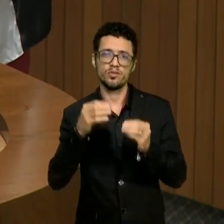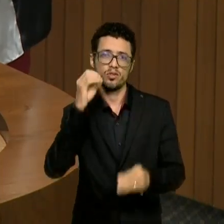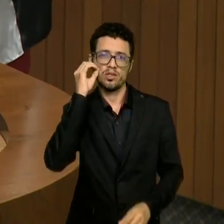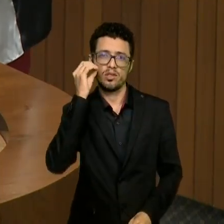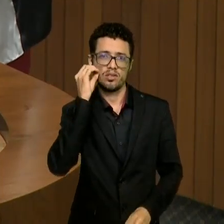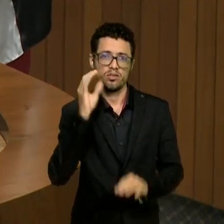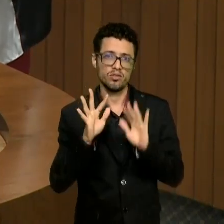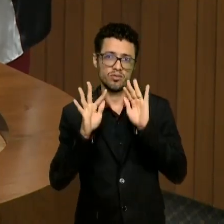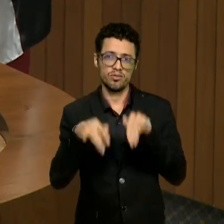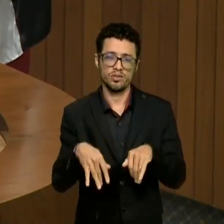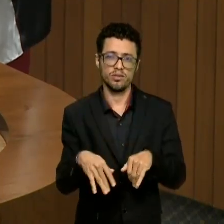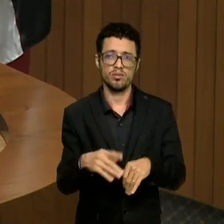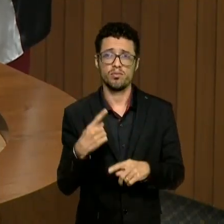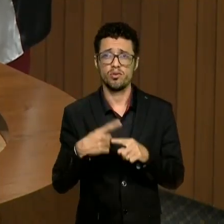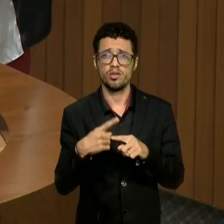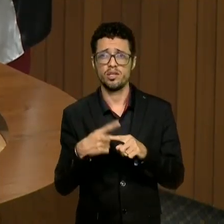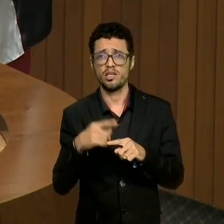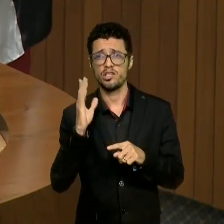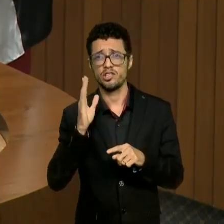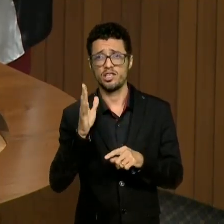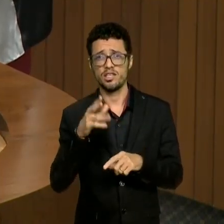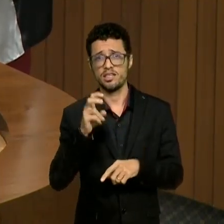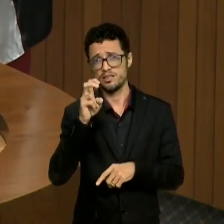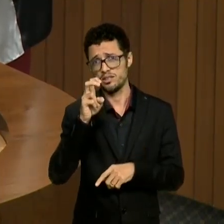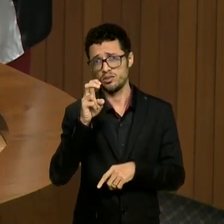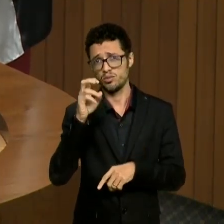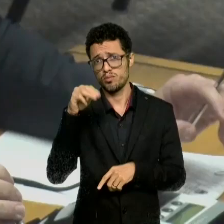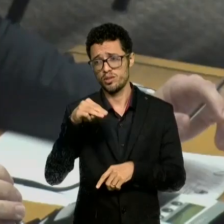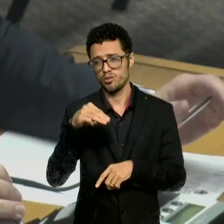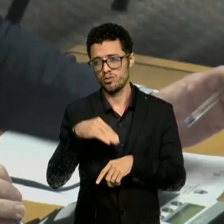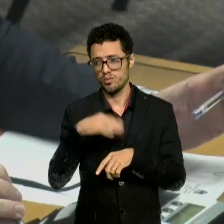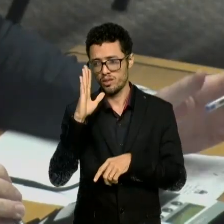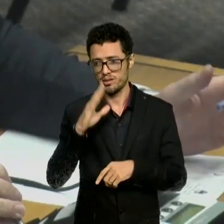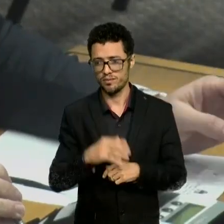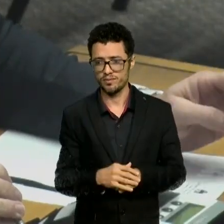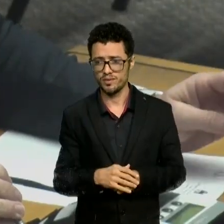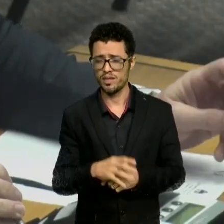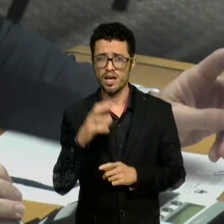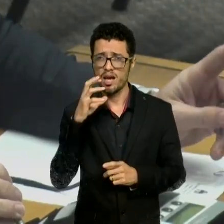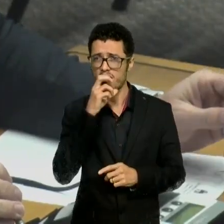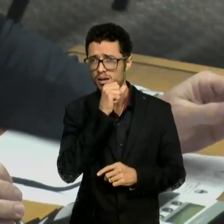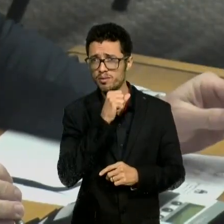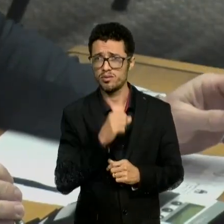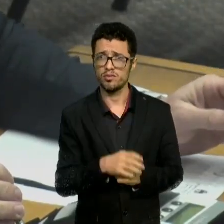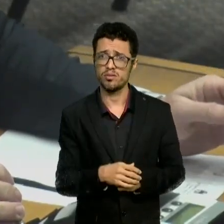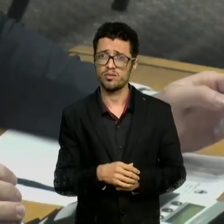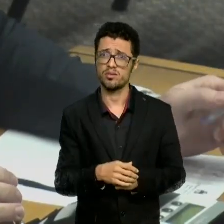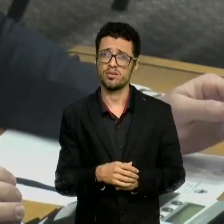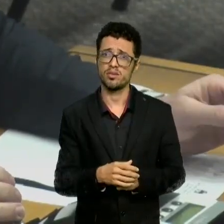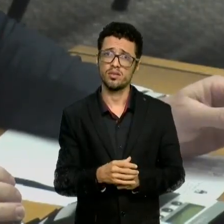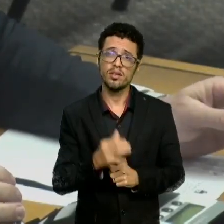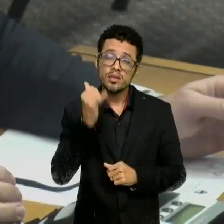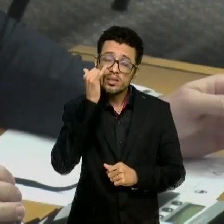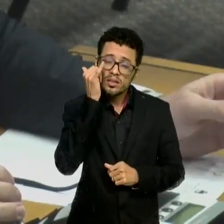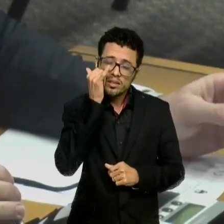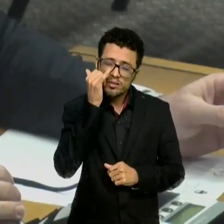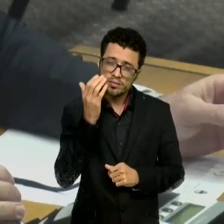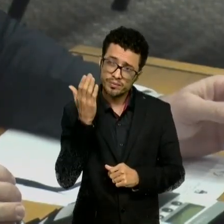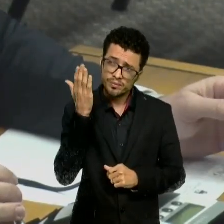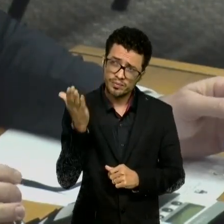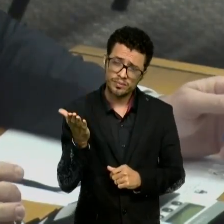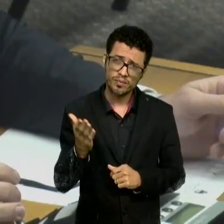vamos passando cinco minutos. É só para finalizar. Só que, né? Também serei bem breve. Deputado Iglesias, Vossa Excelência